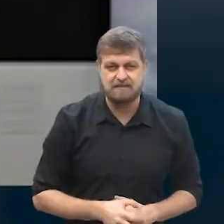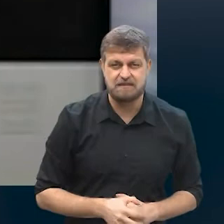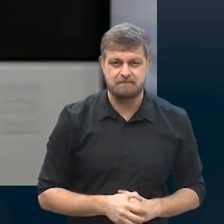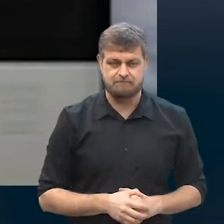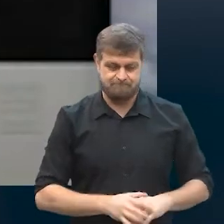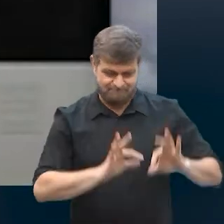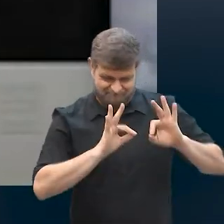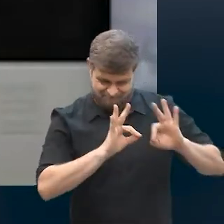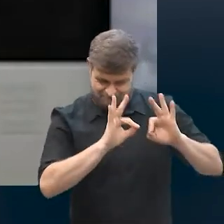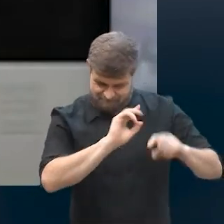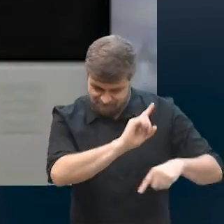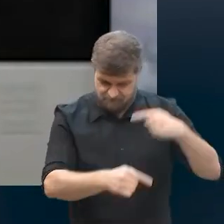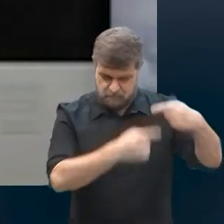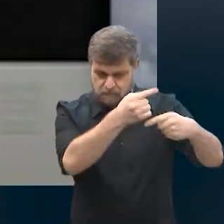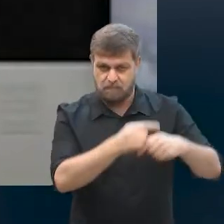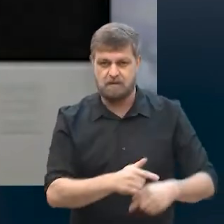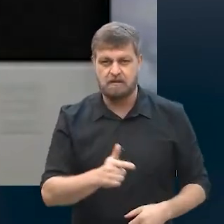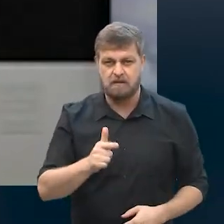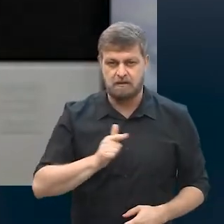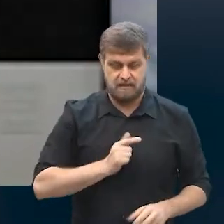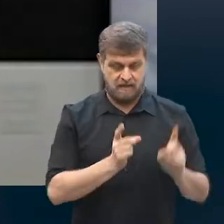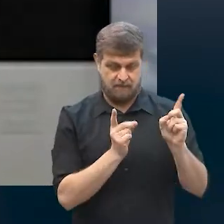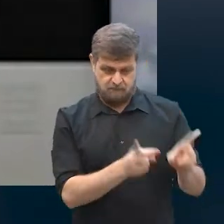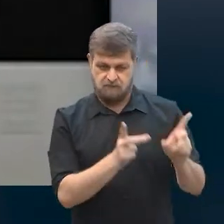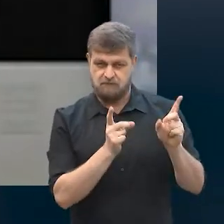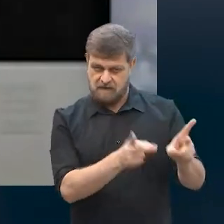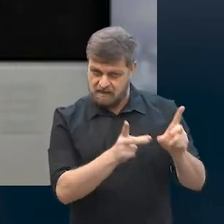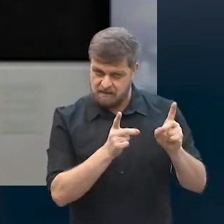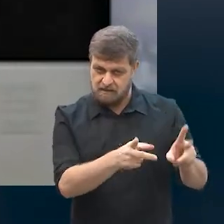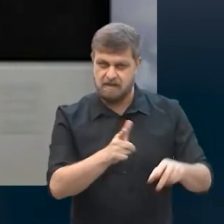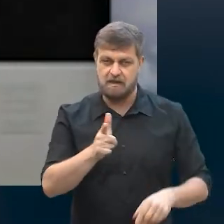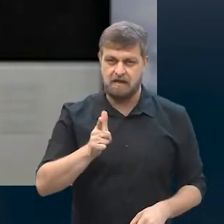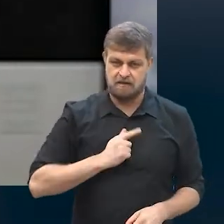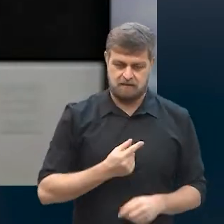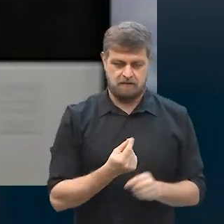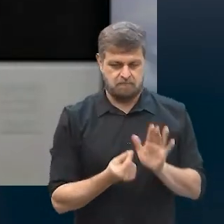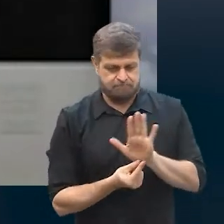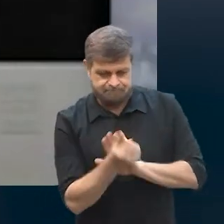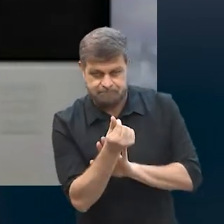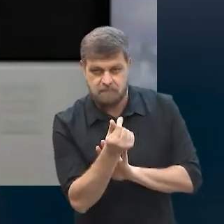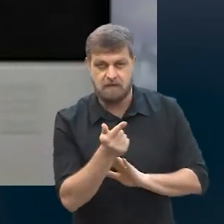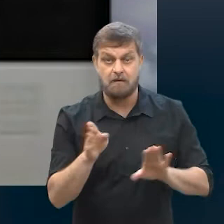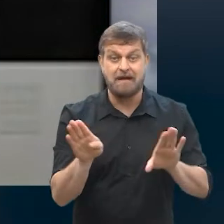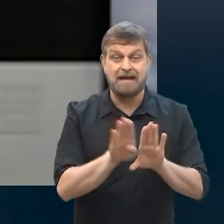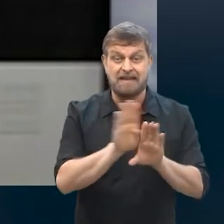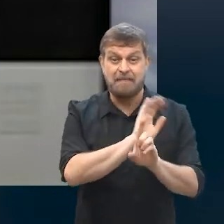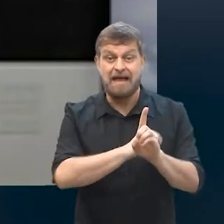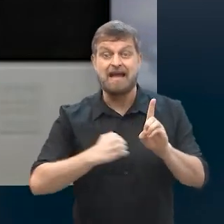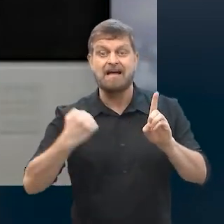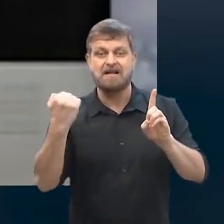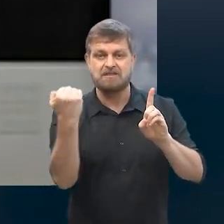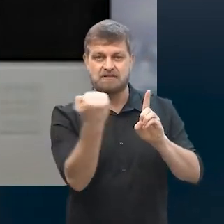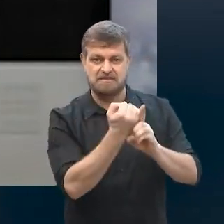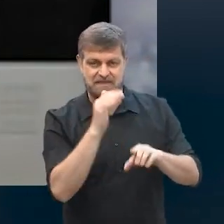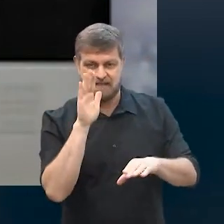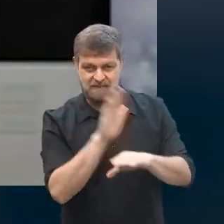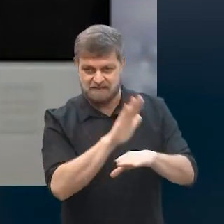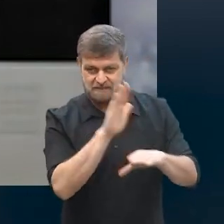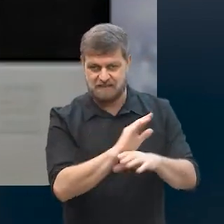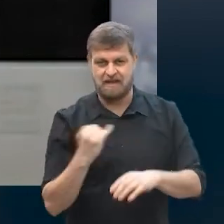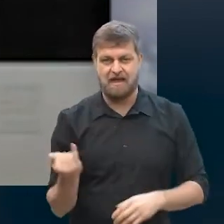ser bem-sucedida, além de vender bem, além de ter uma rentabilidade, ela tem um aspecto social muito importante,